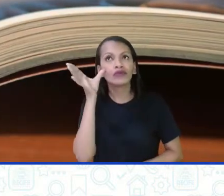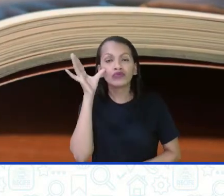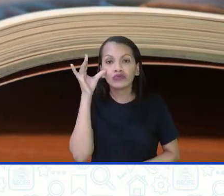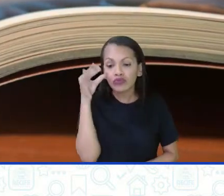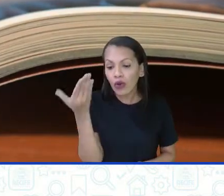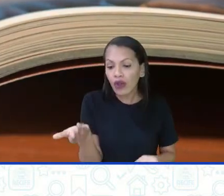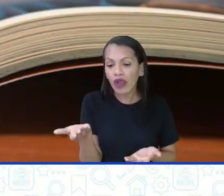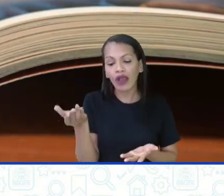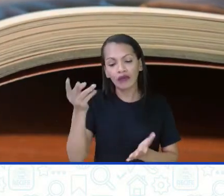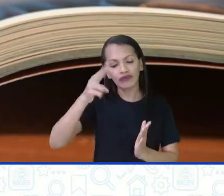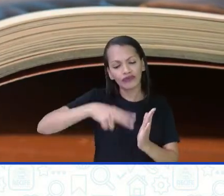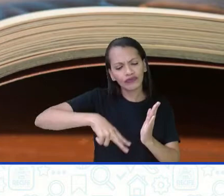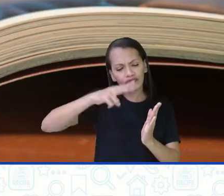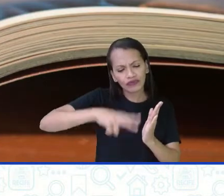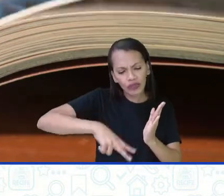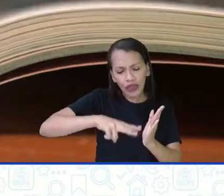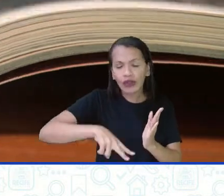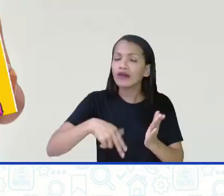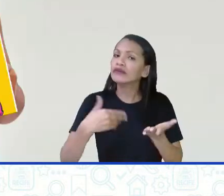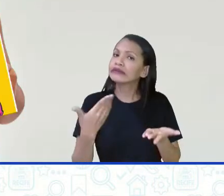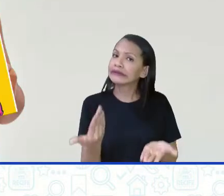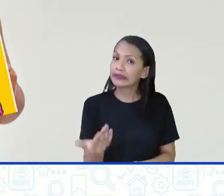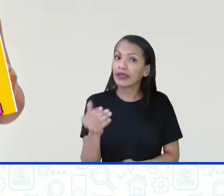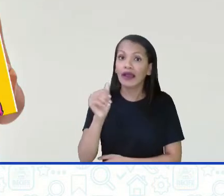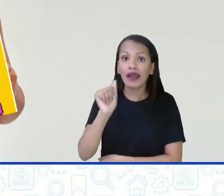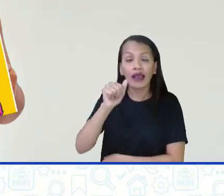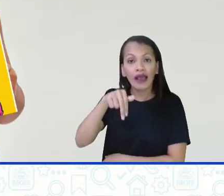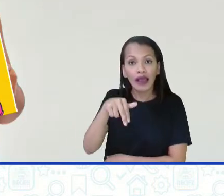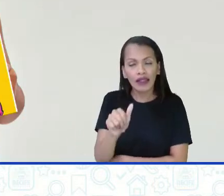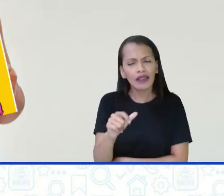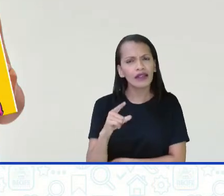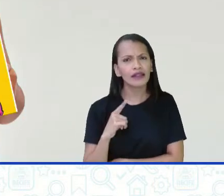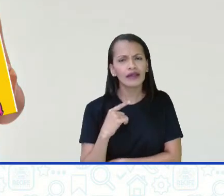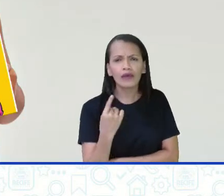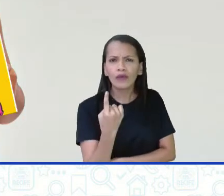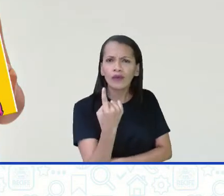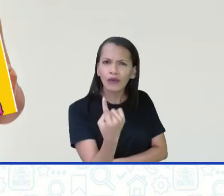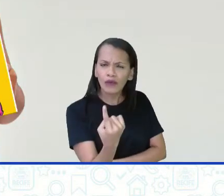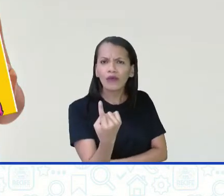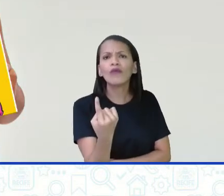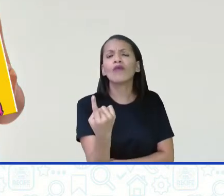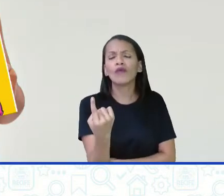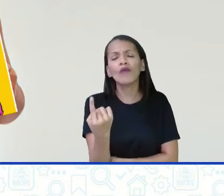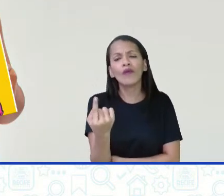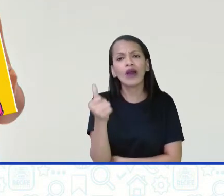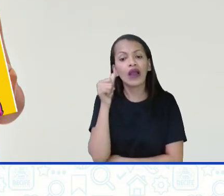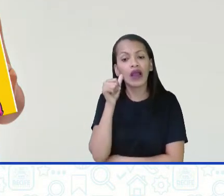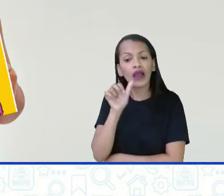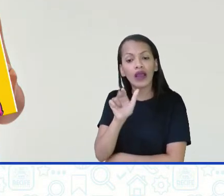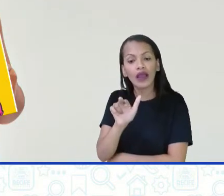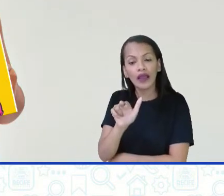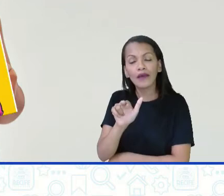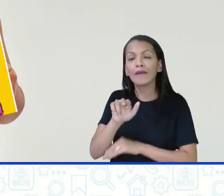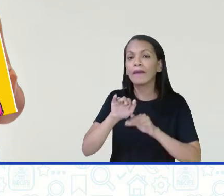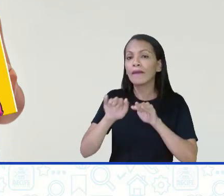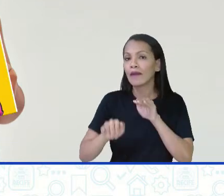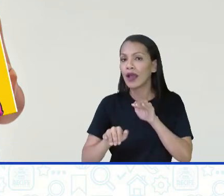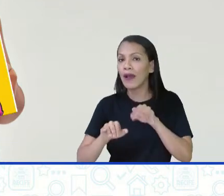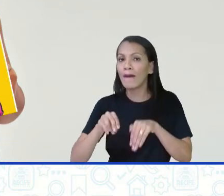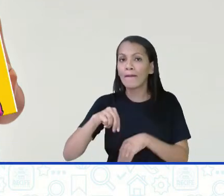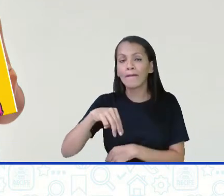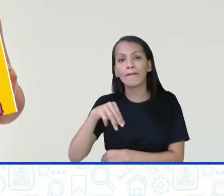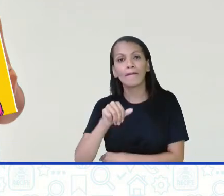a sua leitura em pausa, né? Eis que Ana tem uma irmã mais nova, Malu.